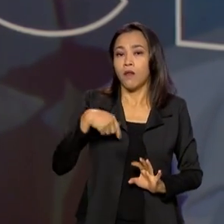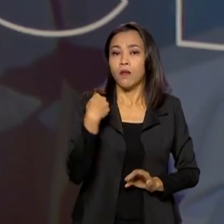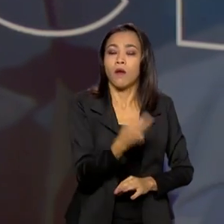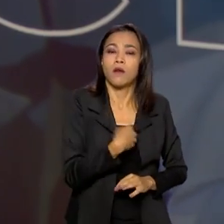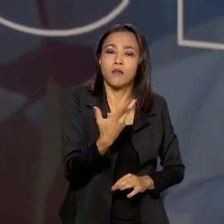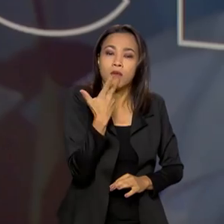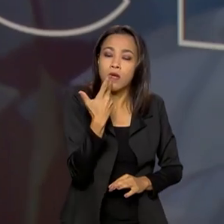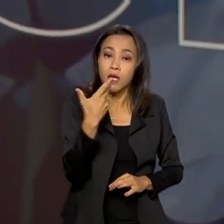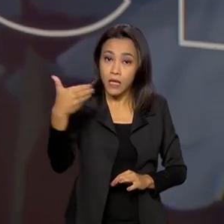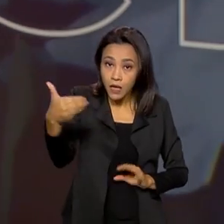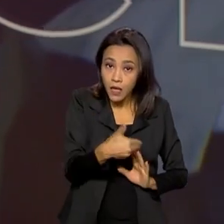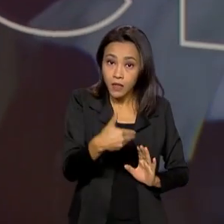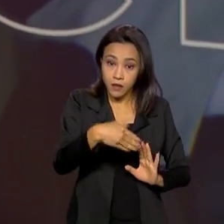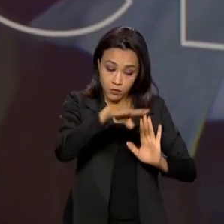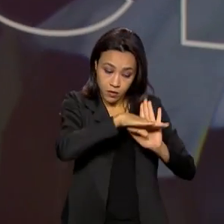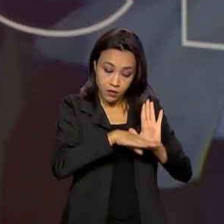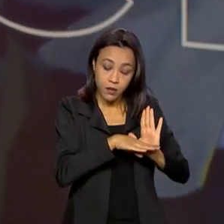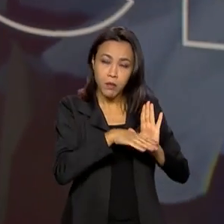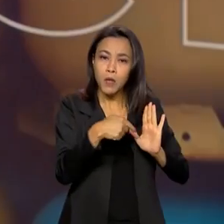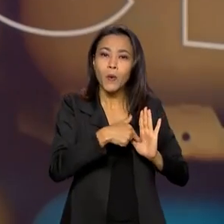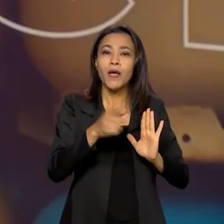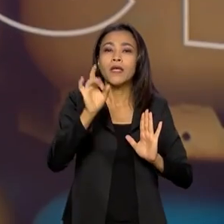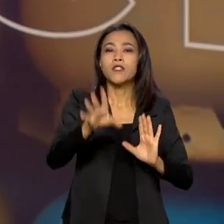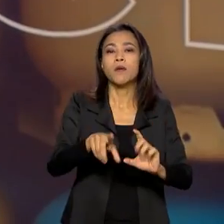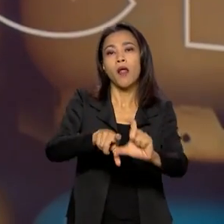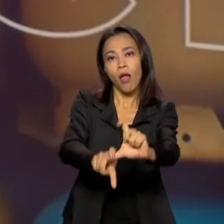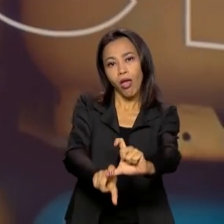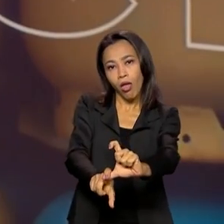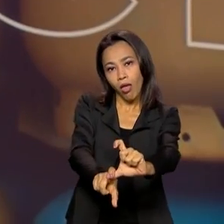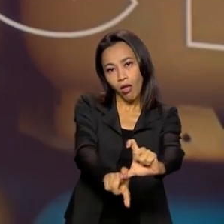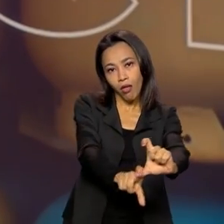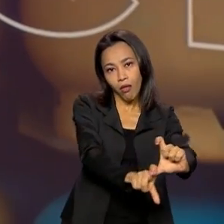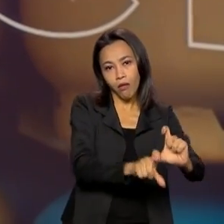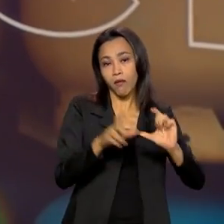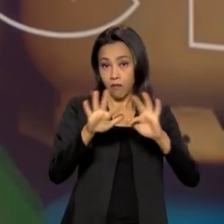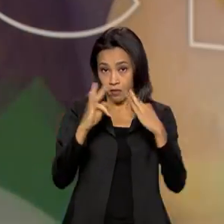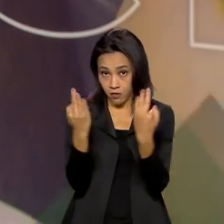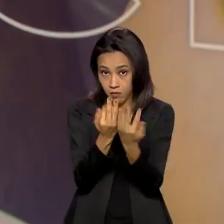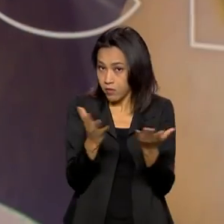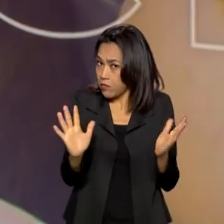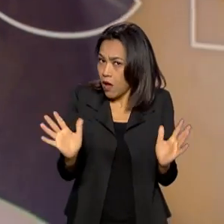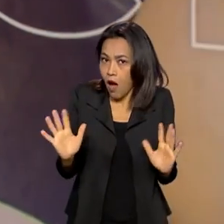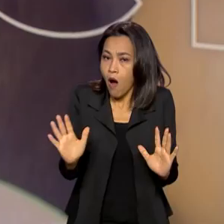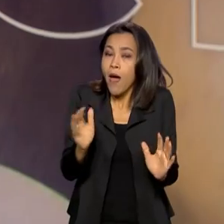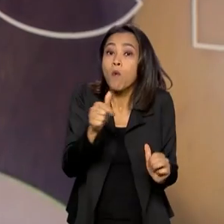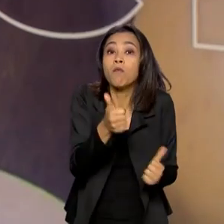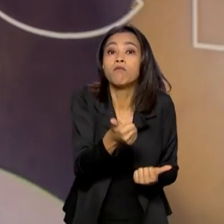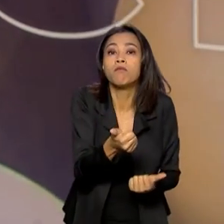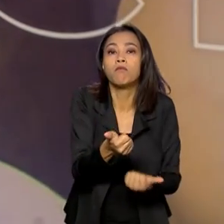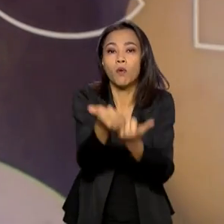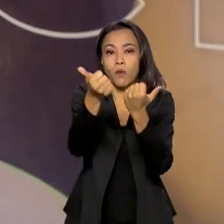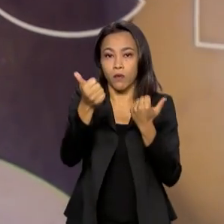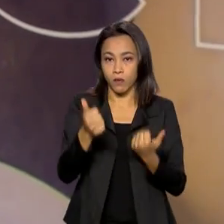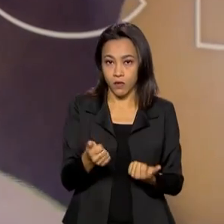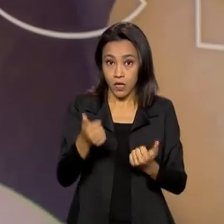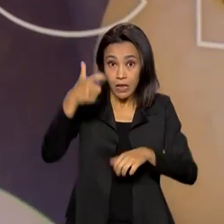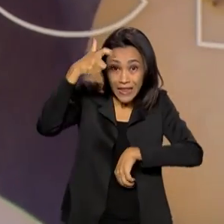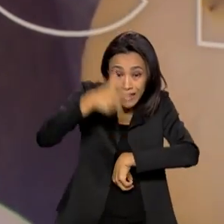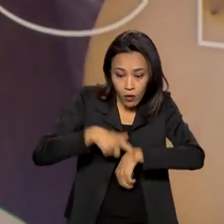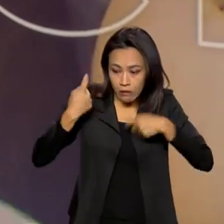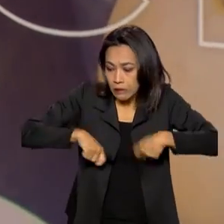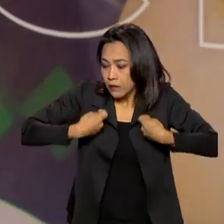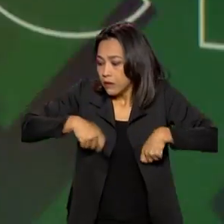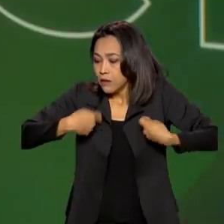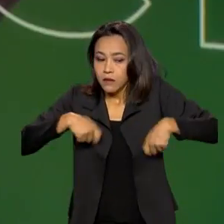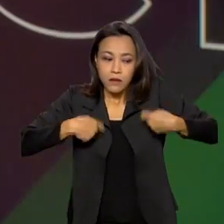auxílio Brasil não quer ser uma Âncora na vida dessas pessoas e sim um trampolim um momento de necessidade o governo vai estar próximo